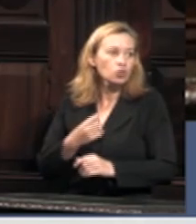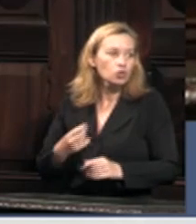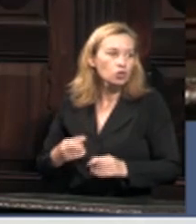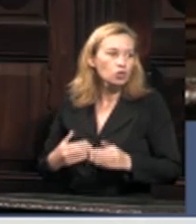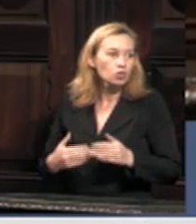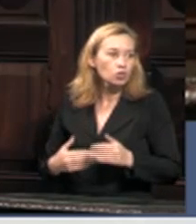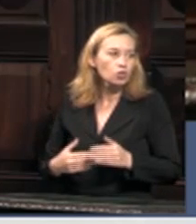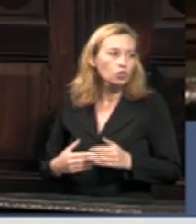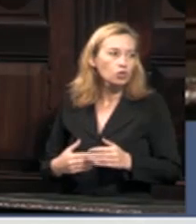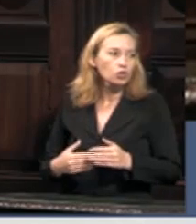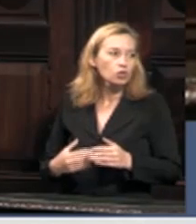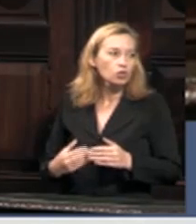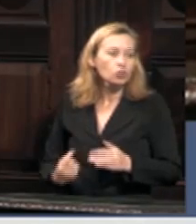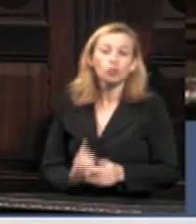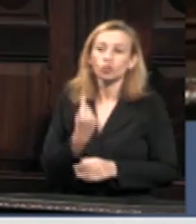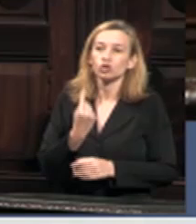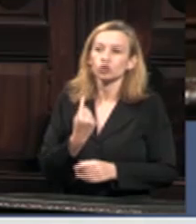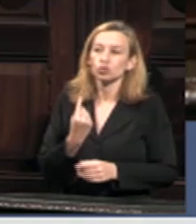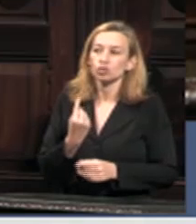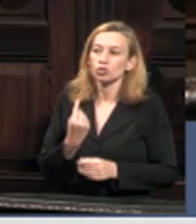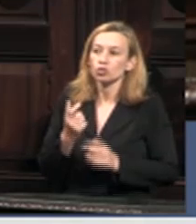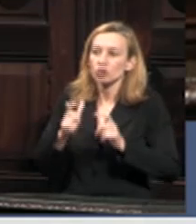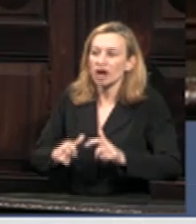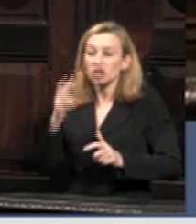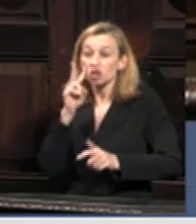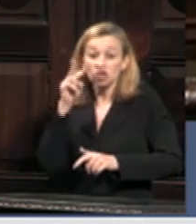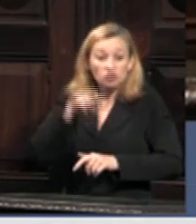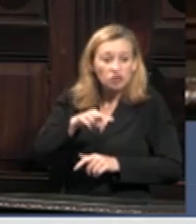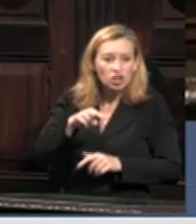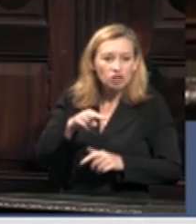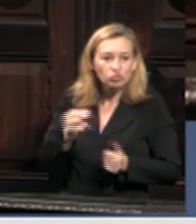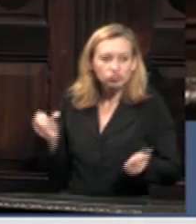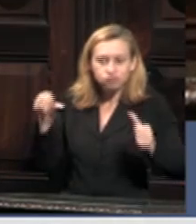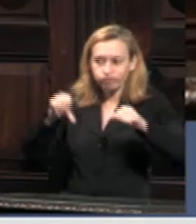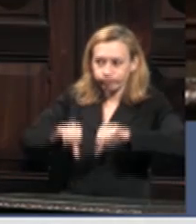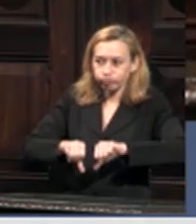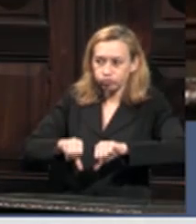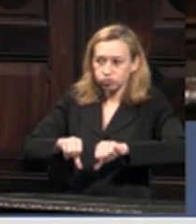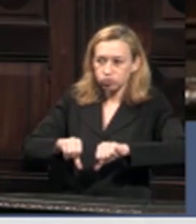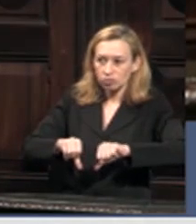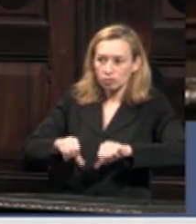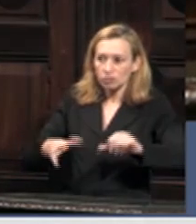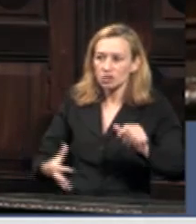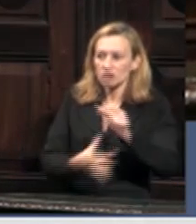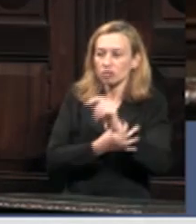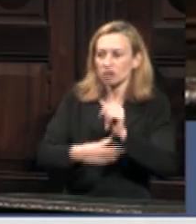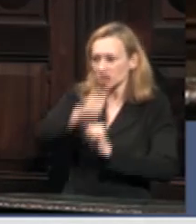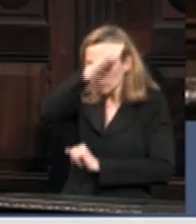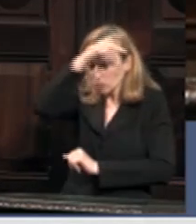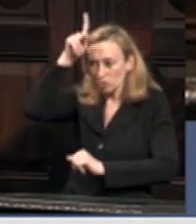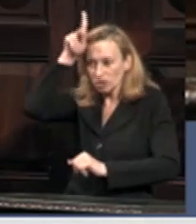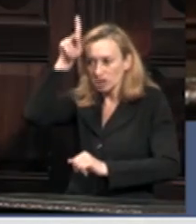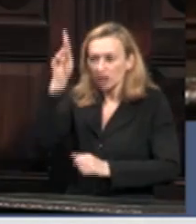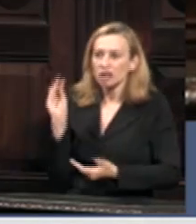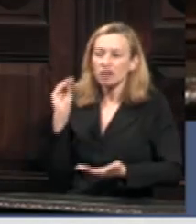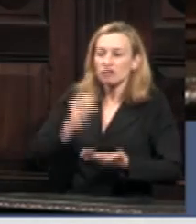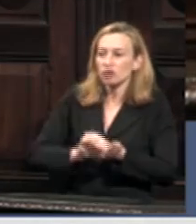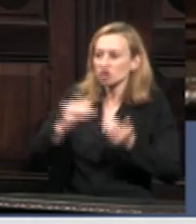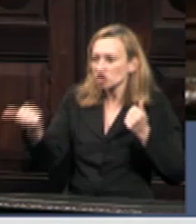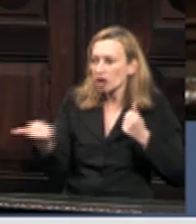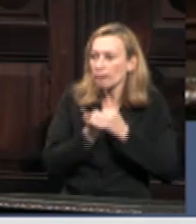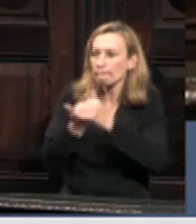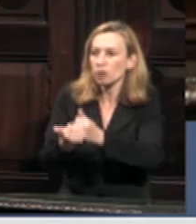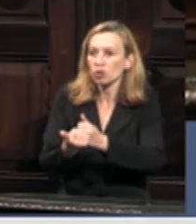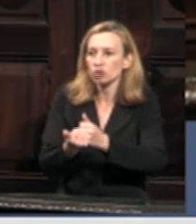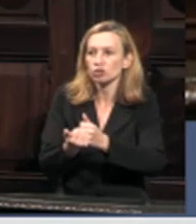intervenção federal, pela falência absoluta do comando da segurança pública e pela falta de apoio